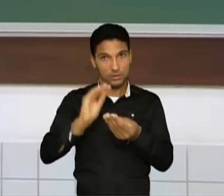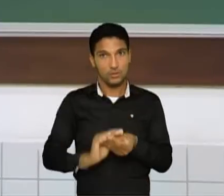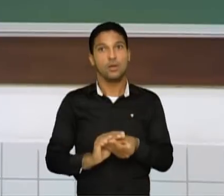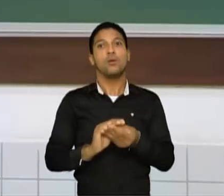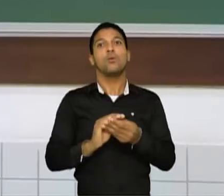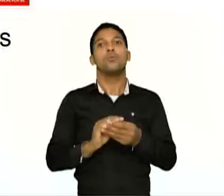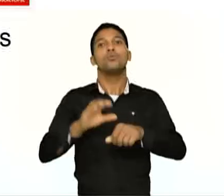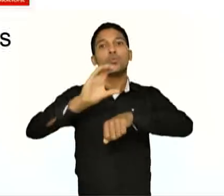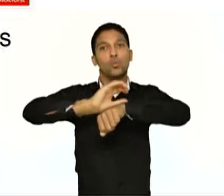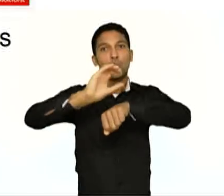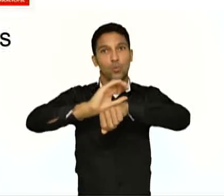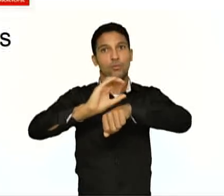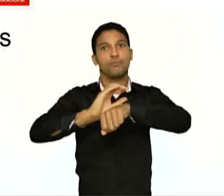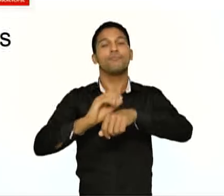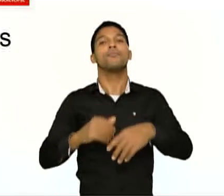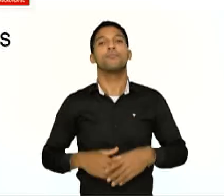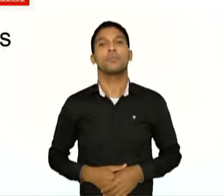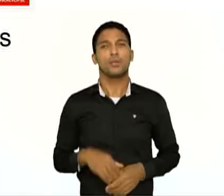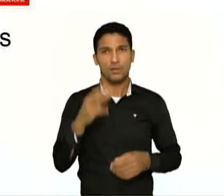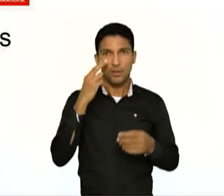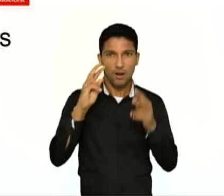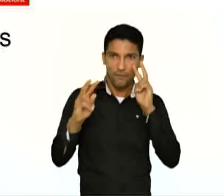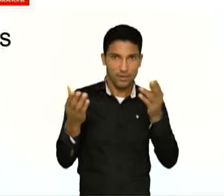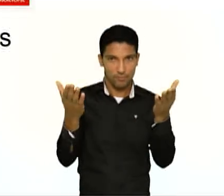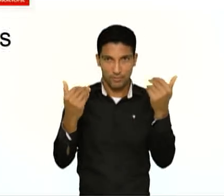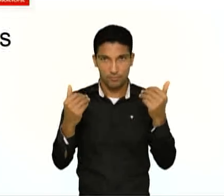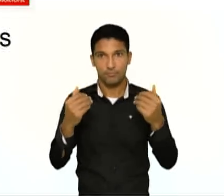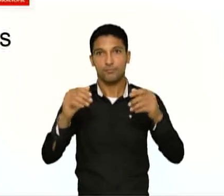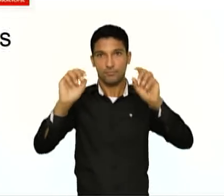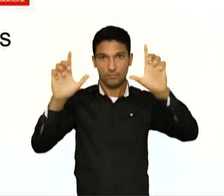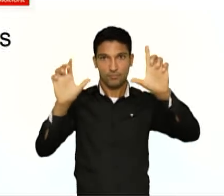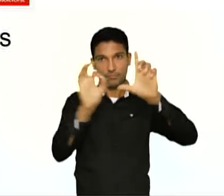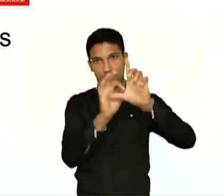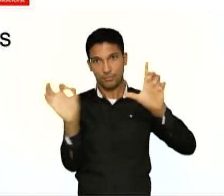assistir, galera? Então vamos assistir esse vlog elaborado por ela?